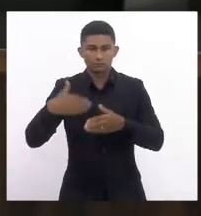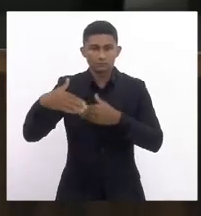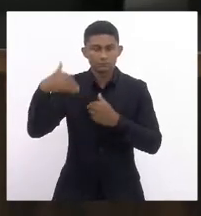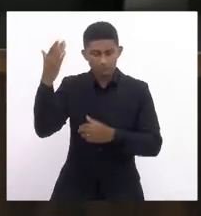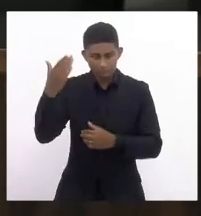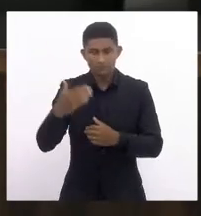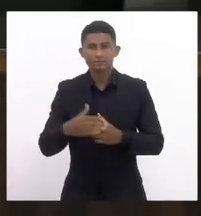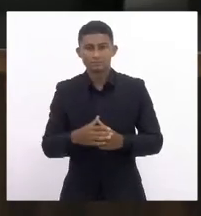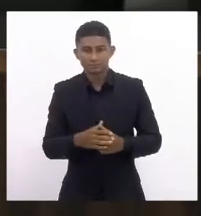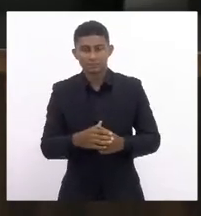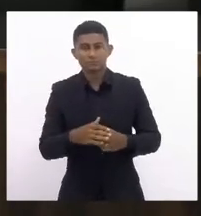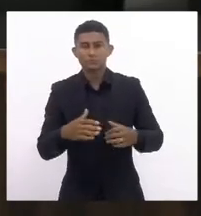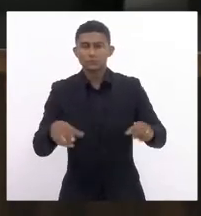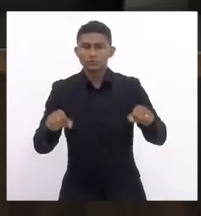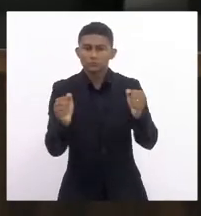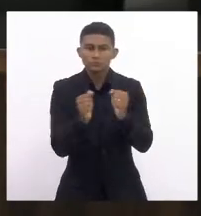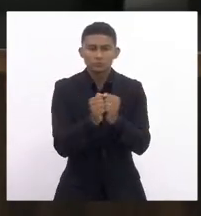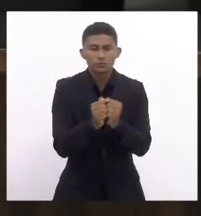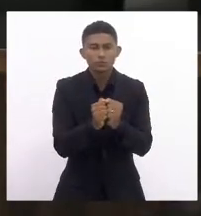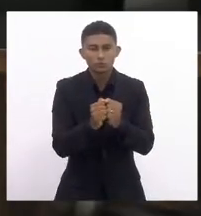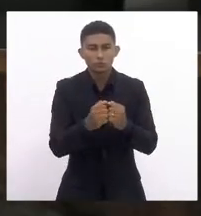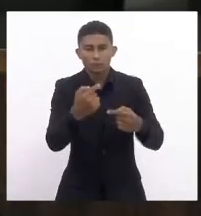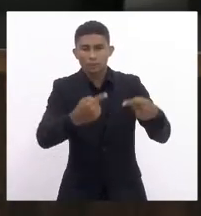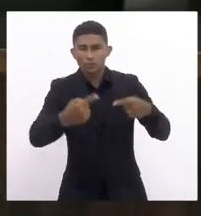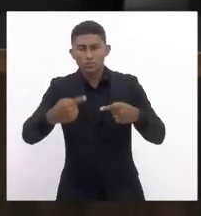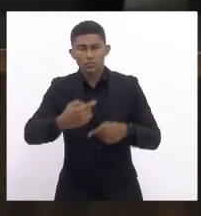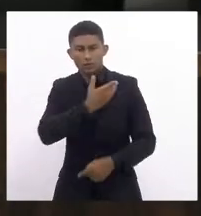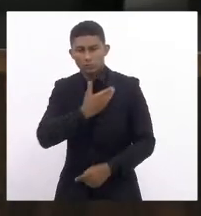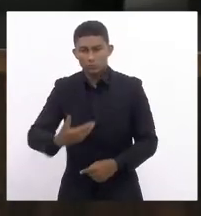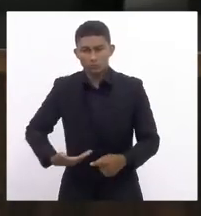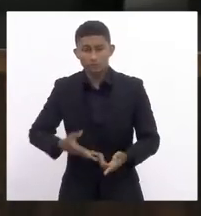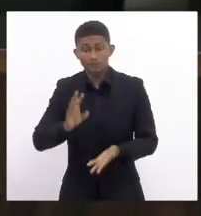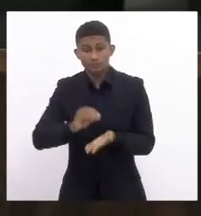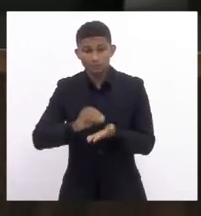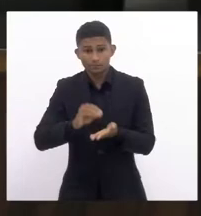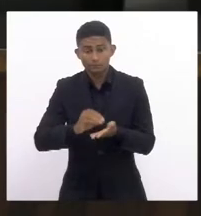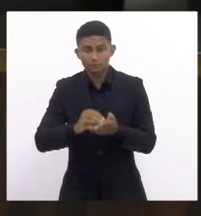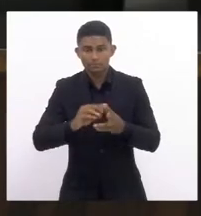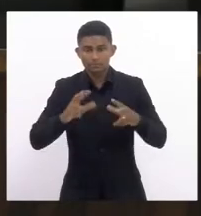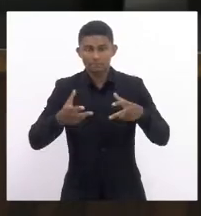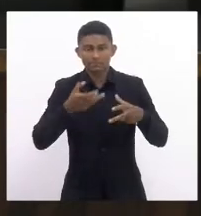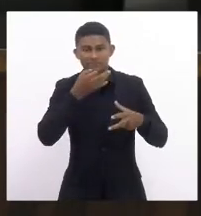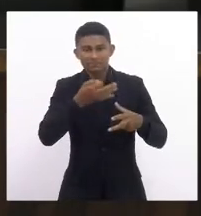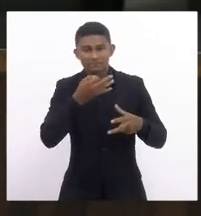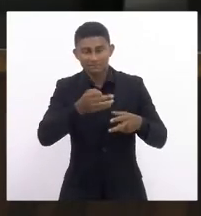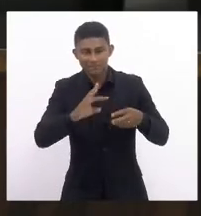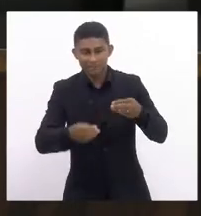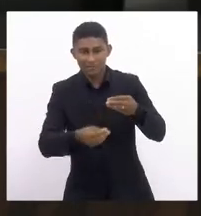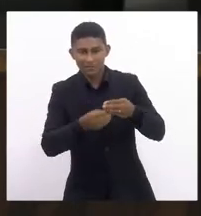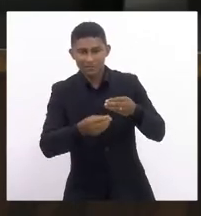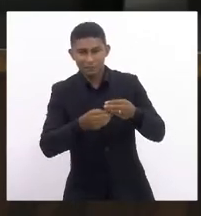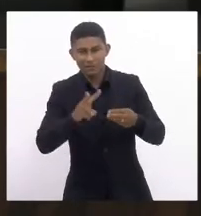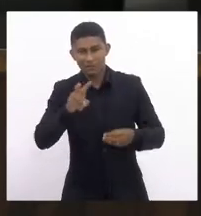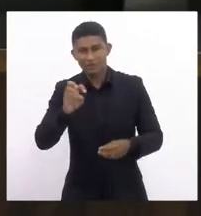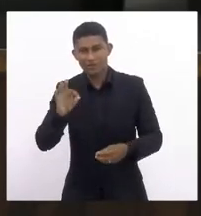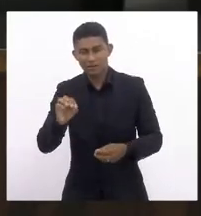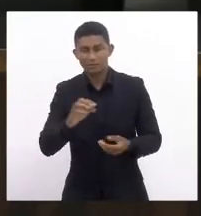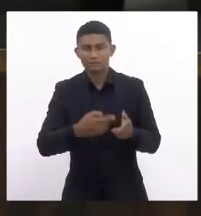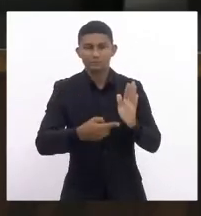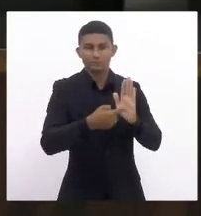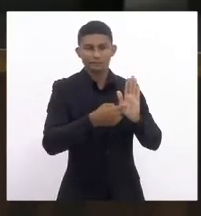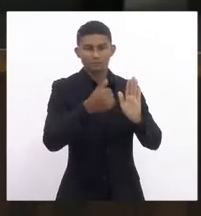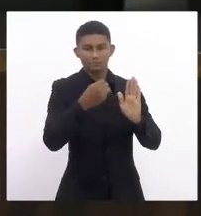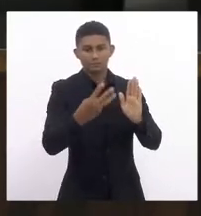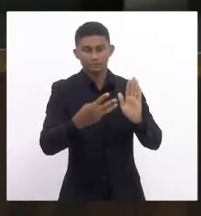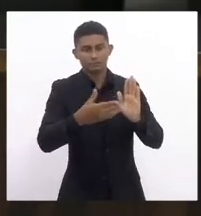associada na execução de políticas públicas de saúde, pendendo de parecer da Comissão de Emendas Condicionais e Vetos. O 17º da